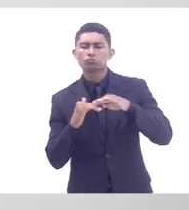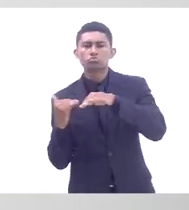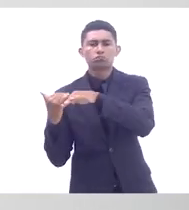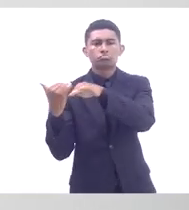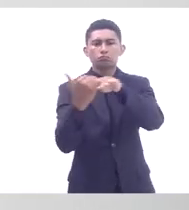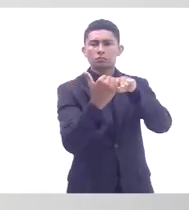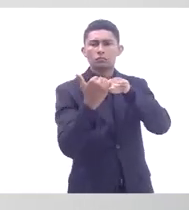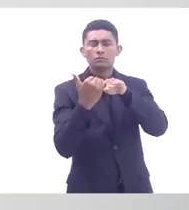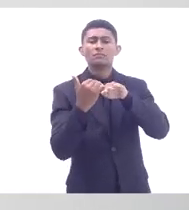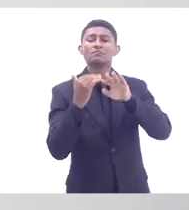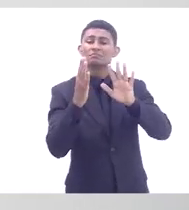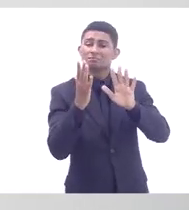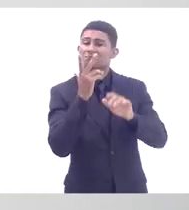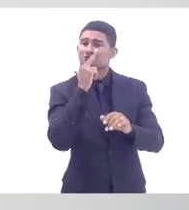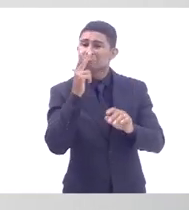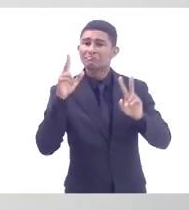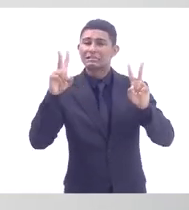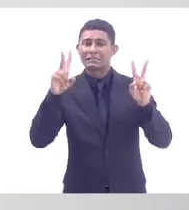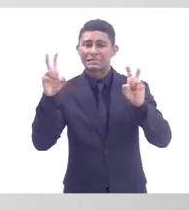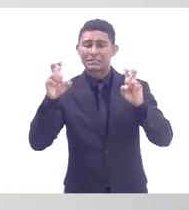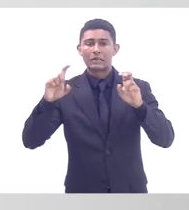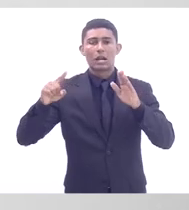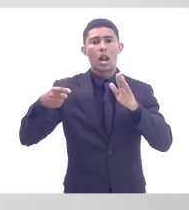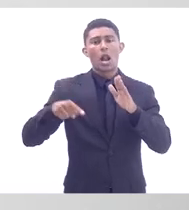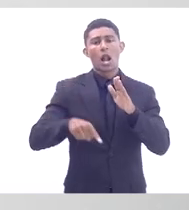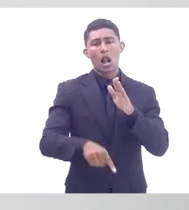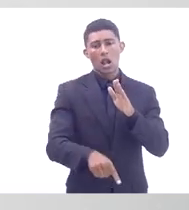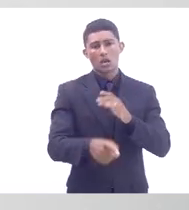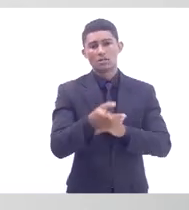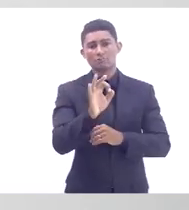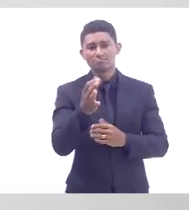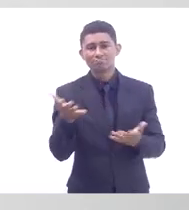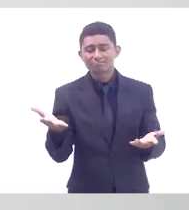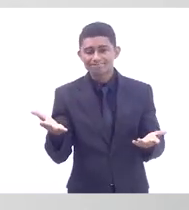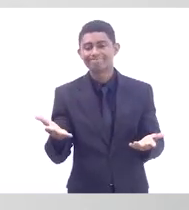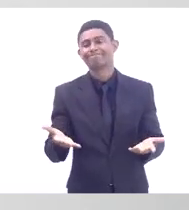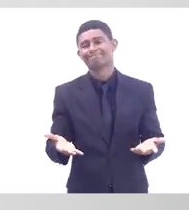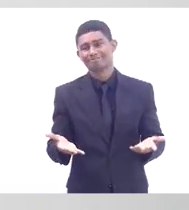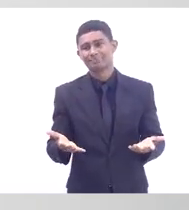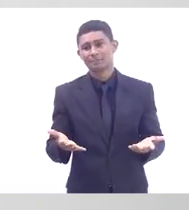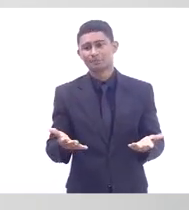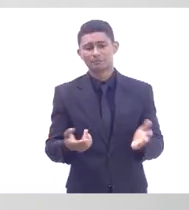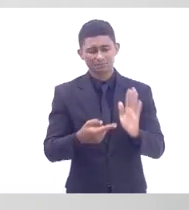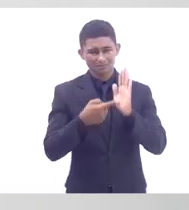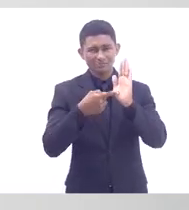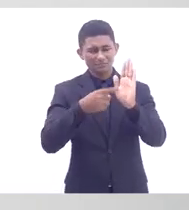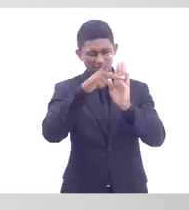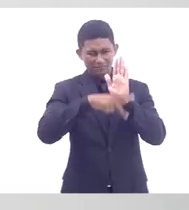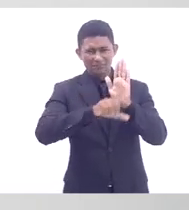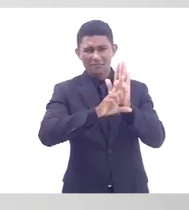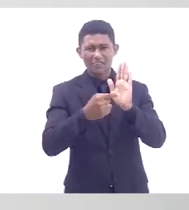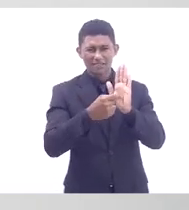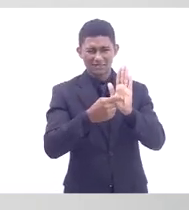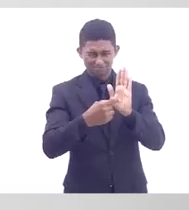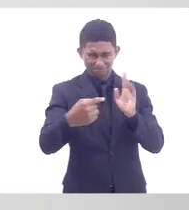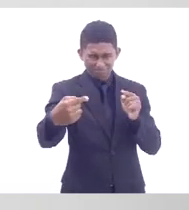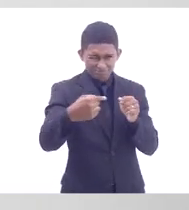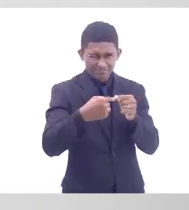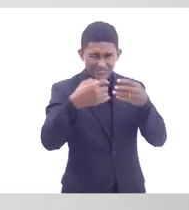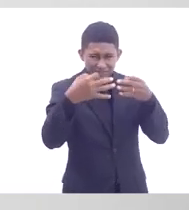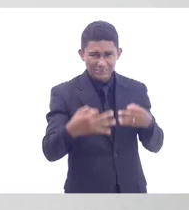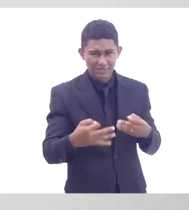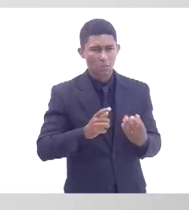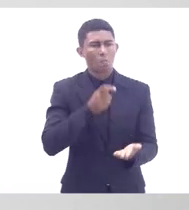minimamente com profundidade o que esse debate represento inclusive não sendo ele um instrumento legal adequado para fazer isso a gente